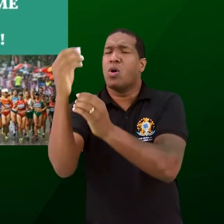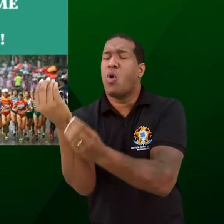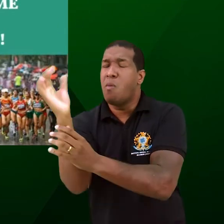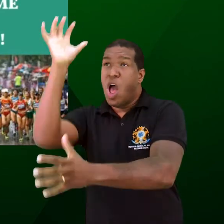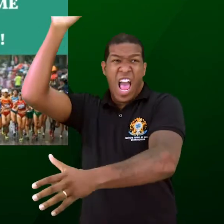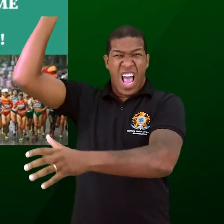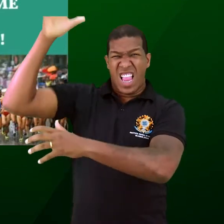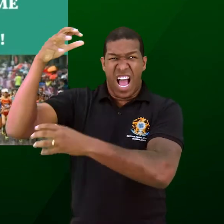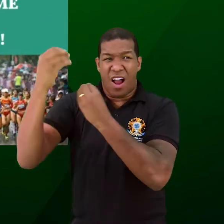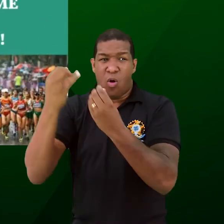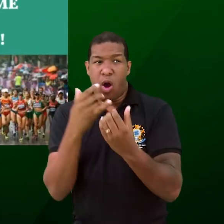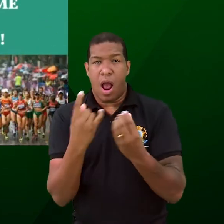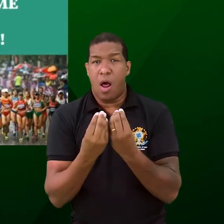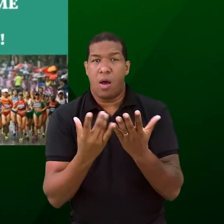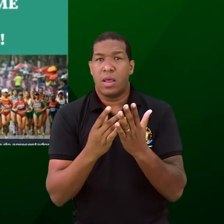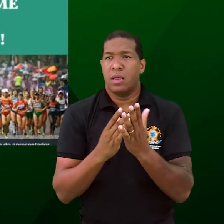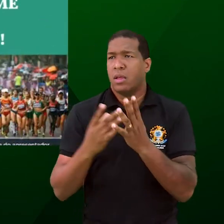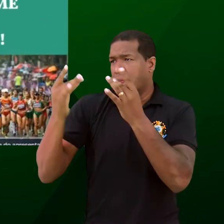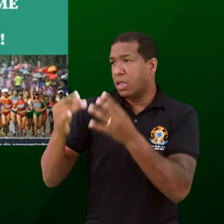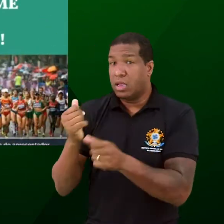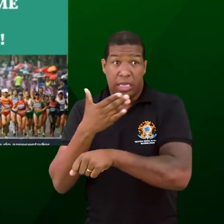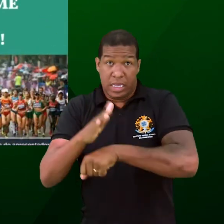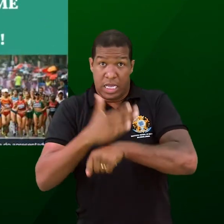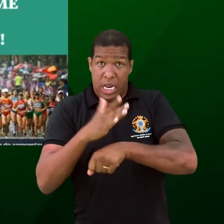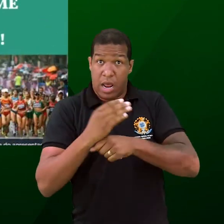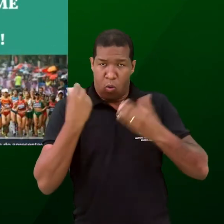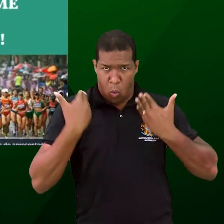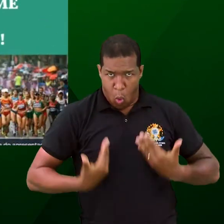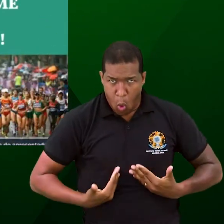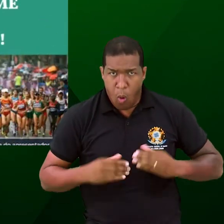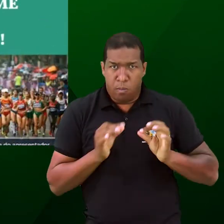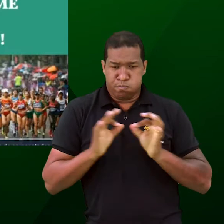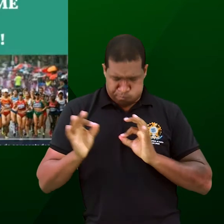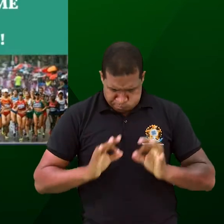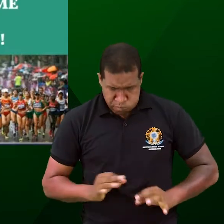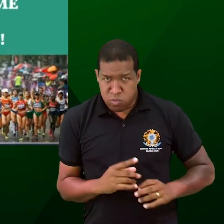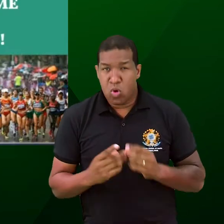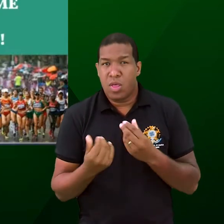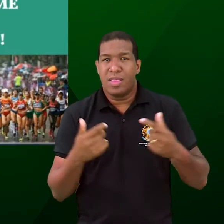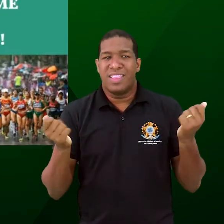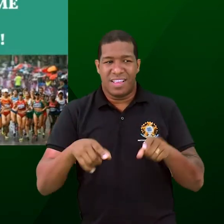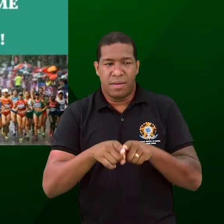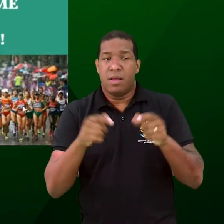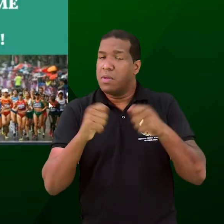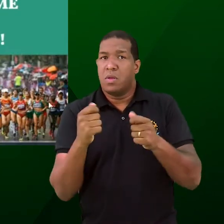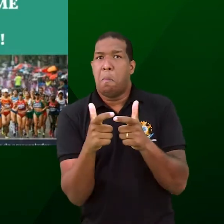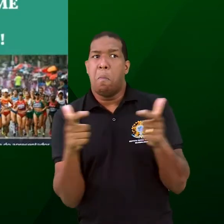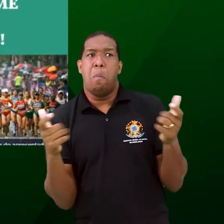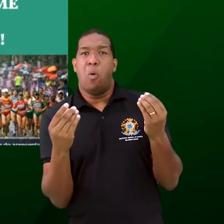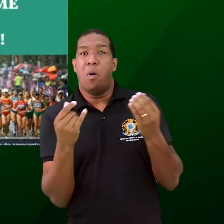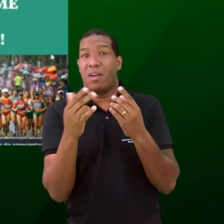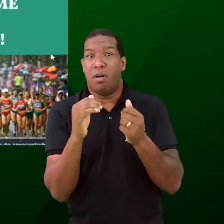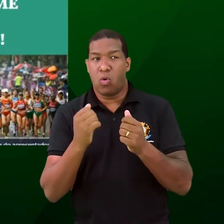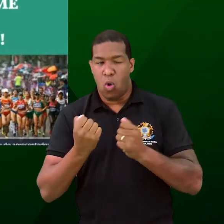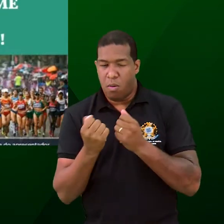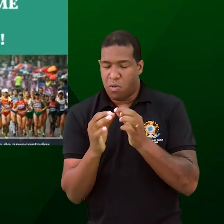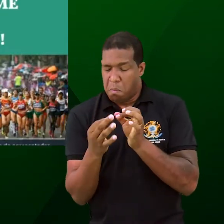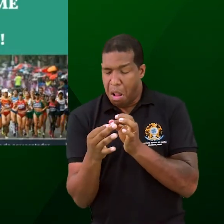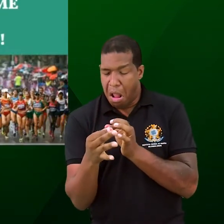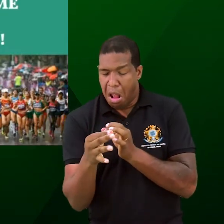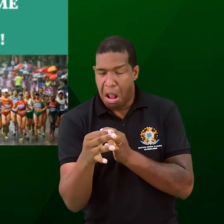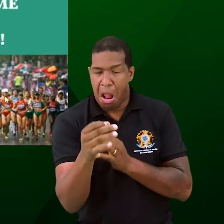muitas microlesões. É por isso que a gente sente dor e gera um processo inflamatório, e depois vai gerar cicatrização, e aí